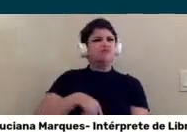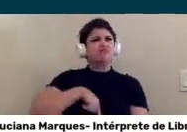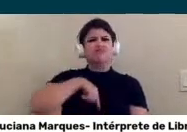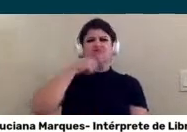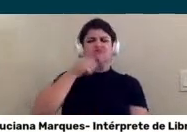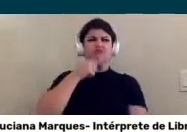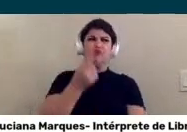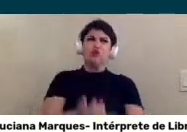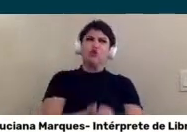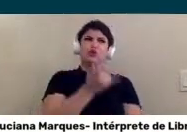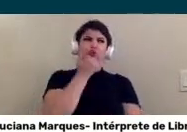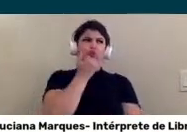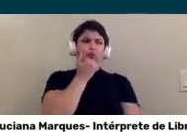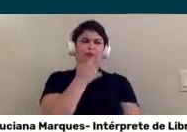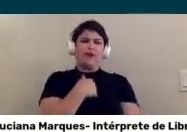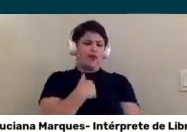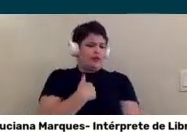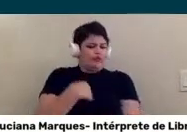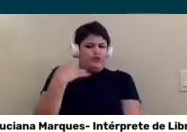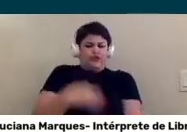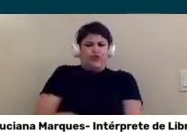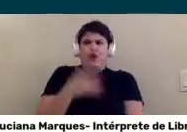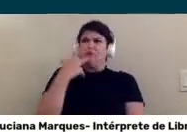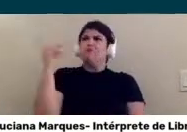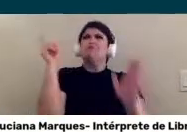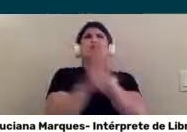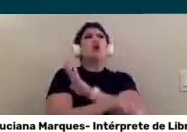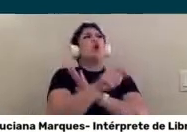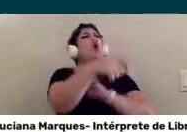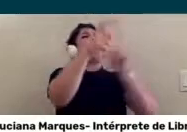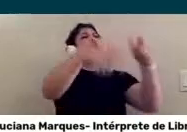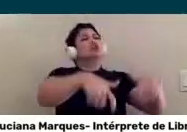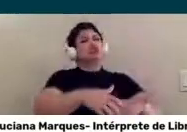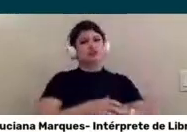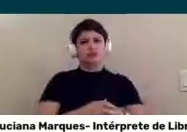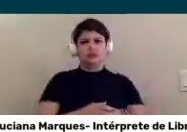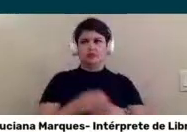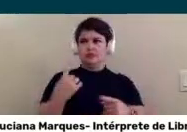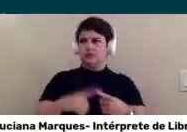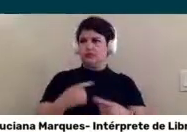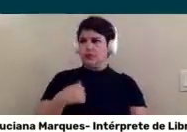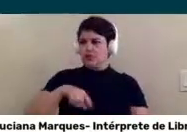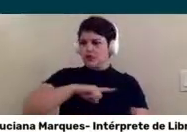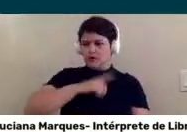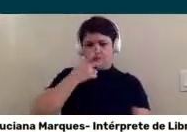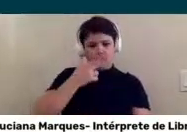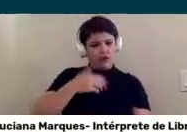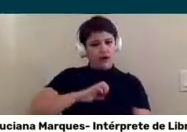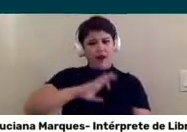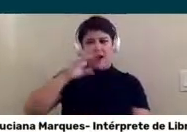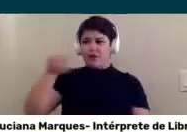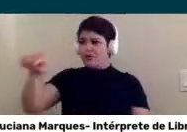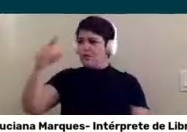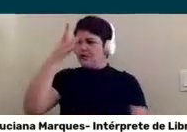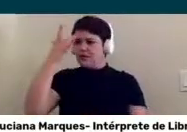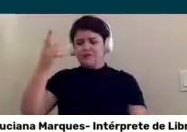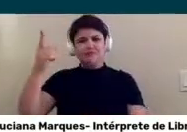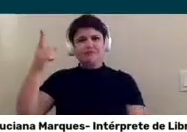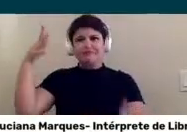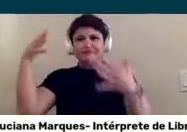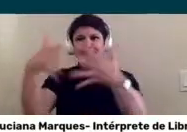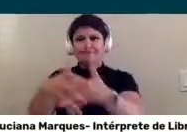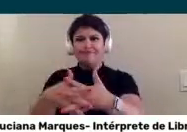eu, para ser sincero, agora eu ia perguntar a alguém onde está isso. Desistiu de tentar encontrar. E assim a gente notou que a gente